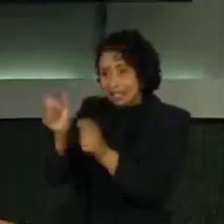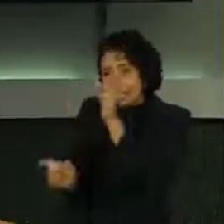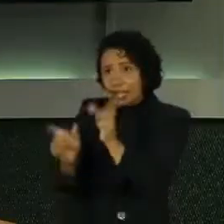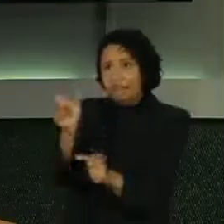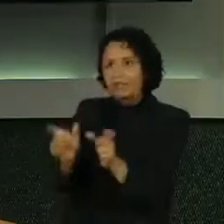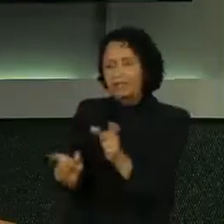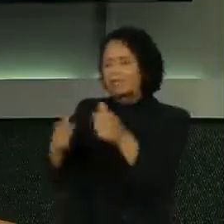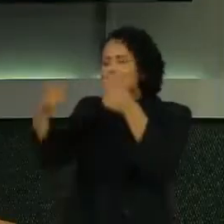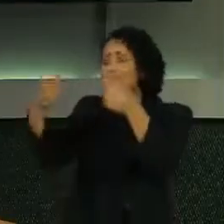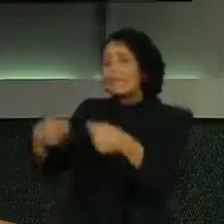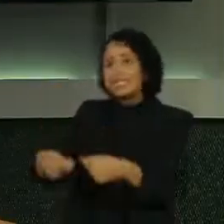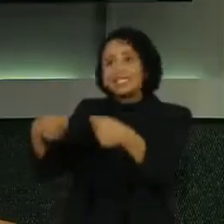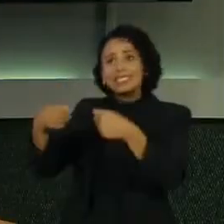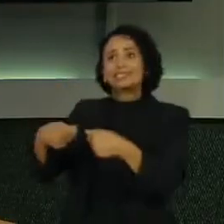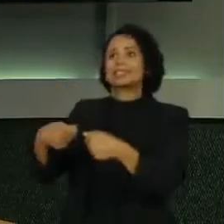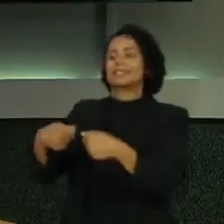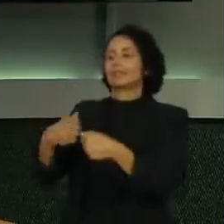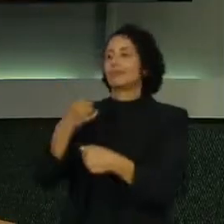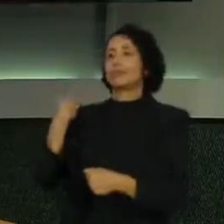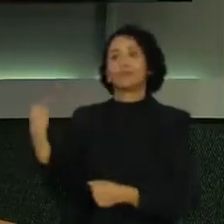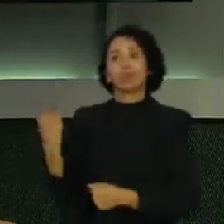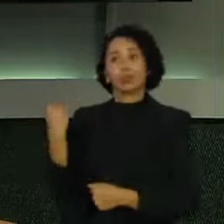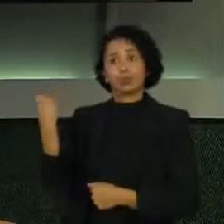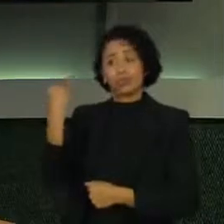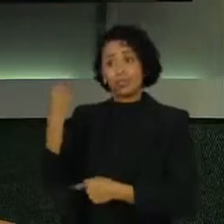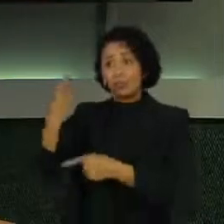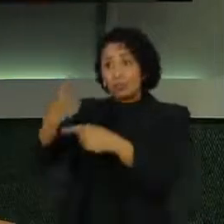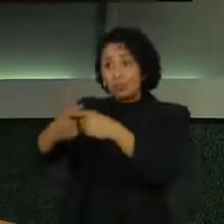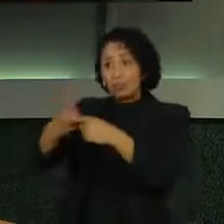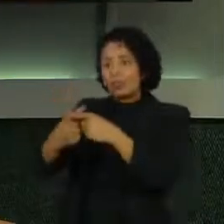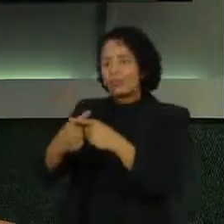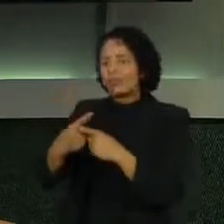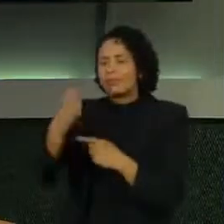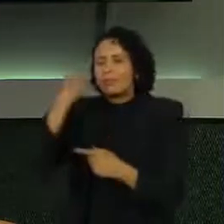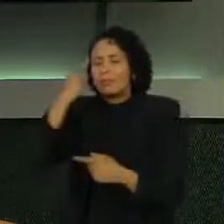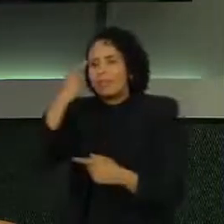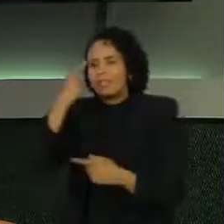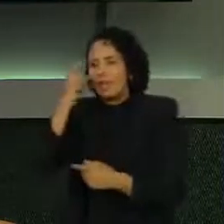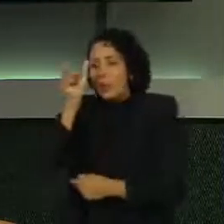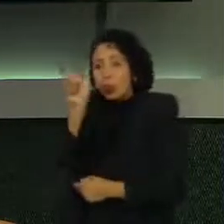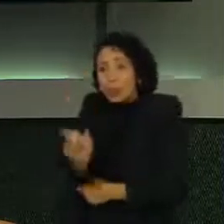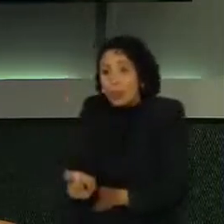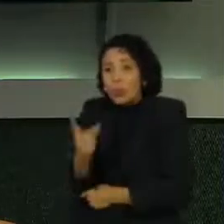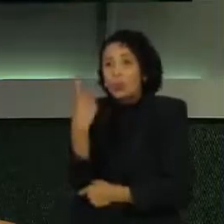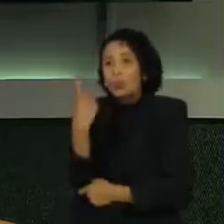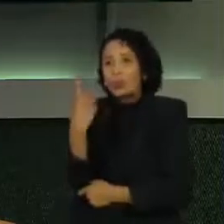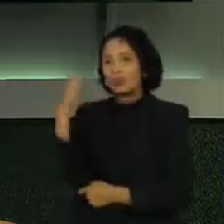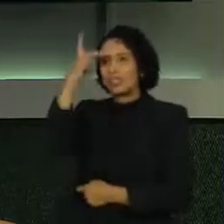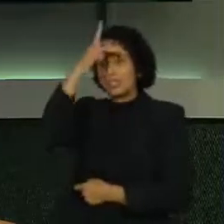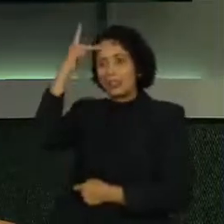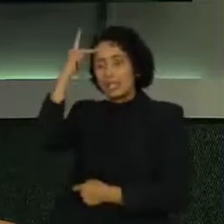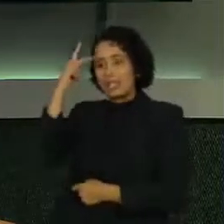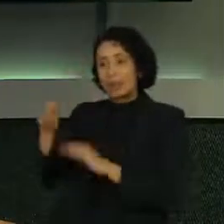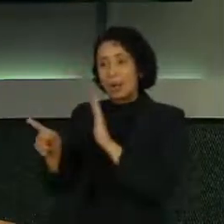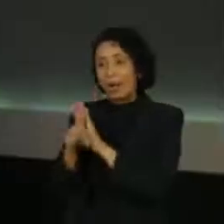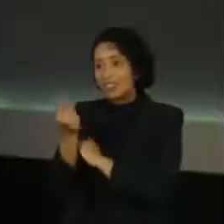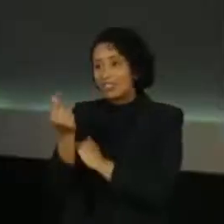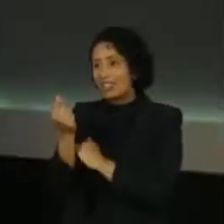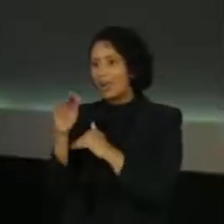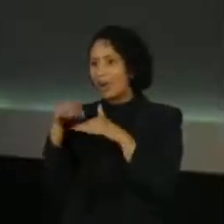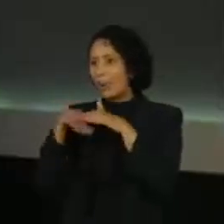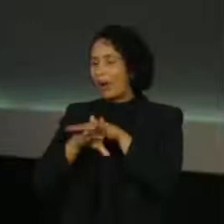é necessário e importante, porque não vai adiantar apenas um fazer o movimento e os outros estarem